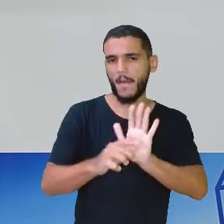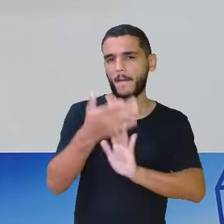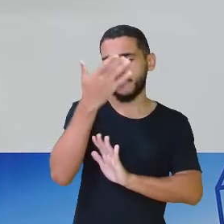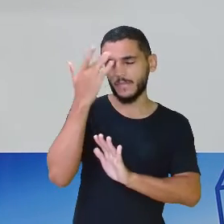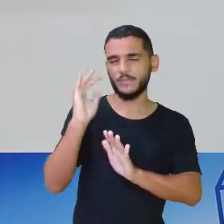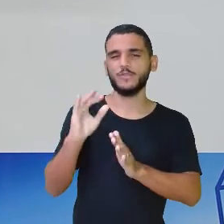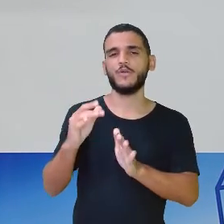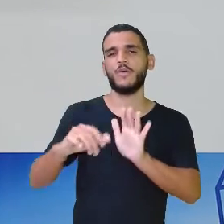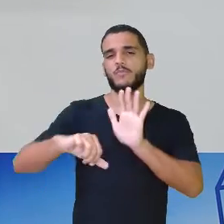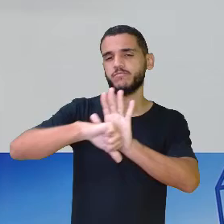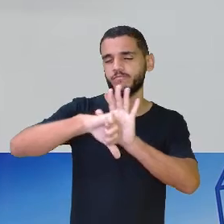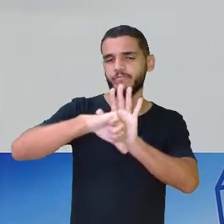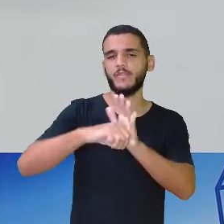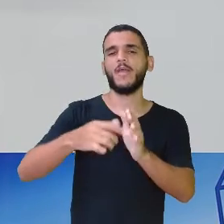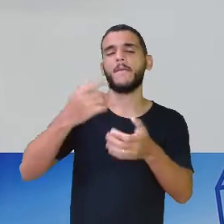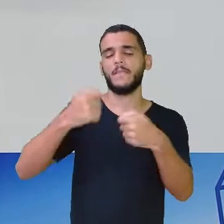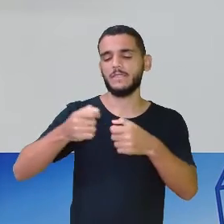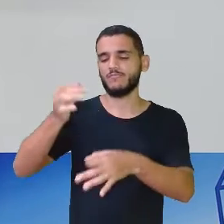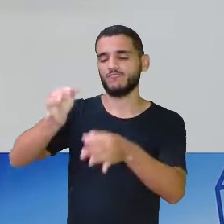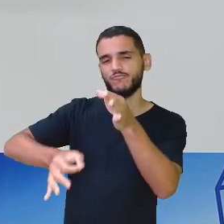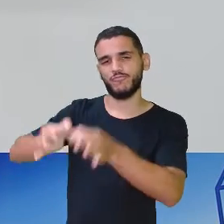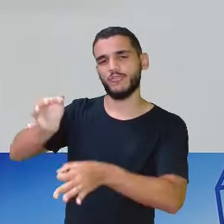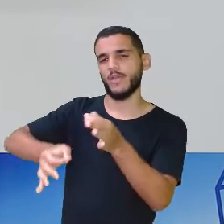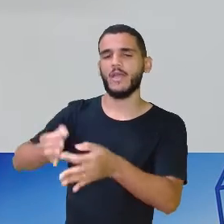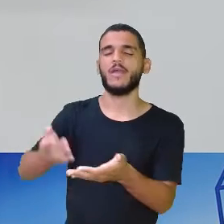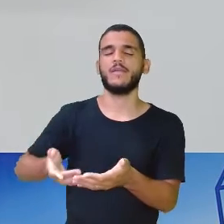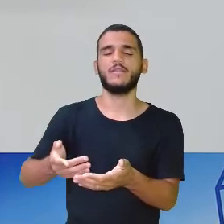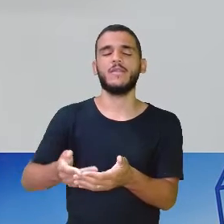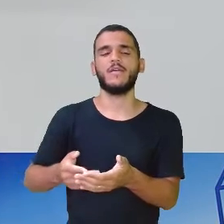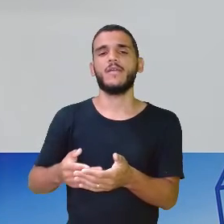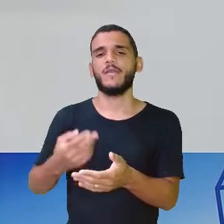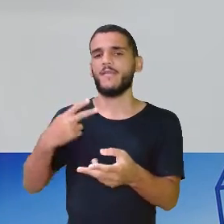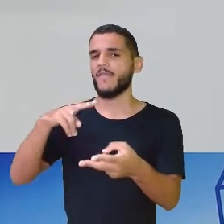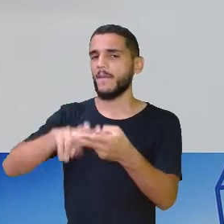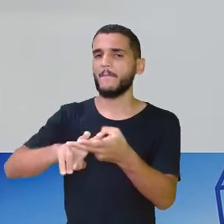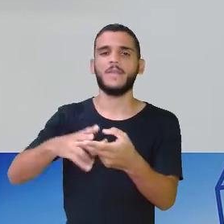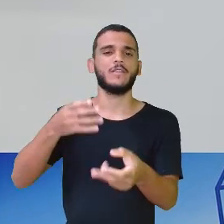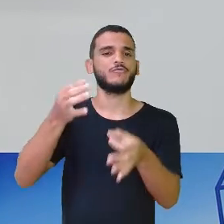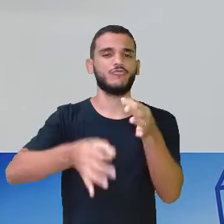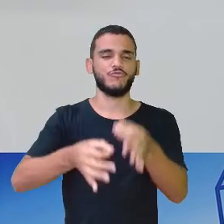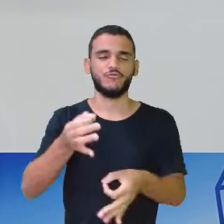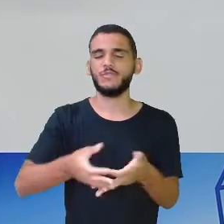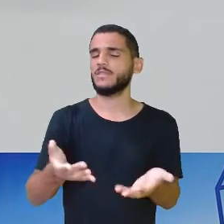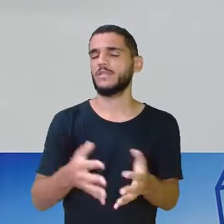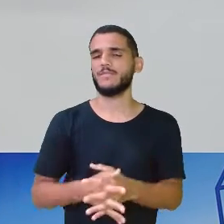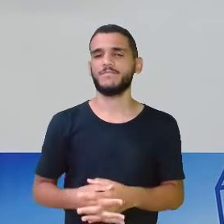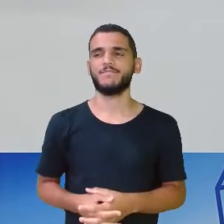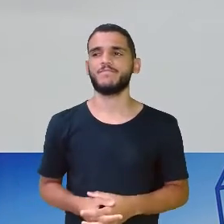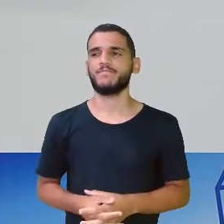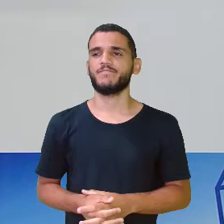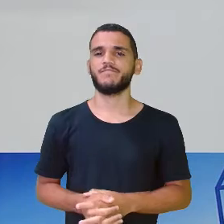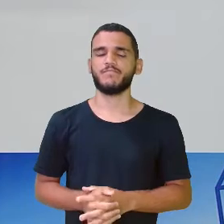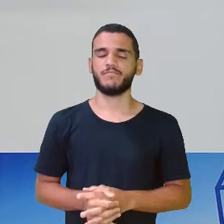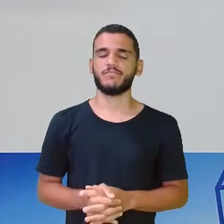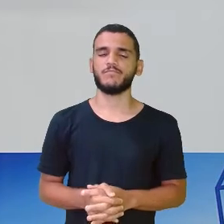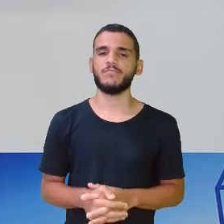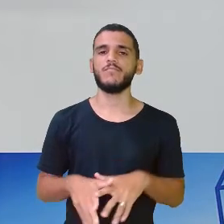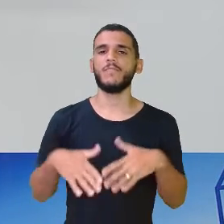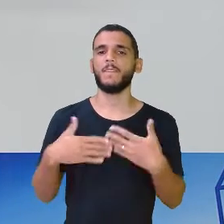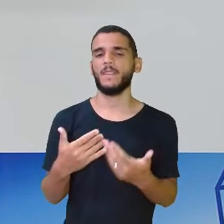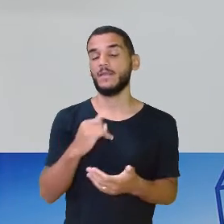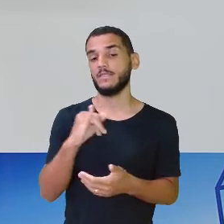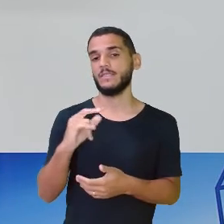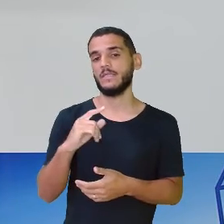sejam julgados e condenados à pena justa, né, de acordo com o seu crime, né? Porque se a gente prega,